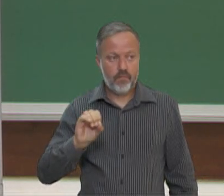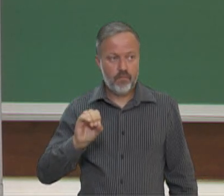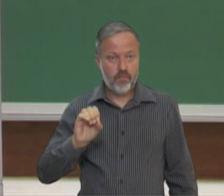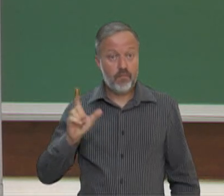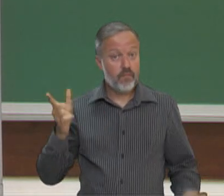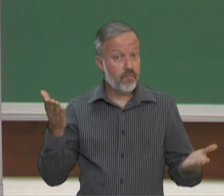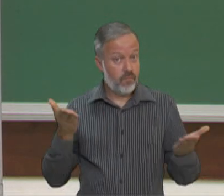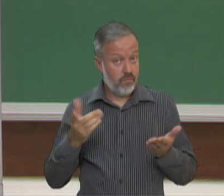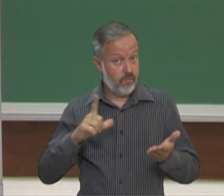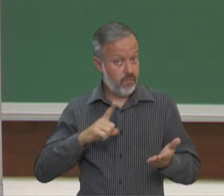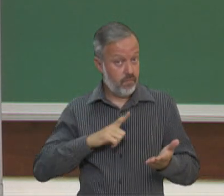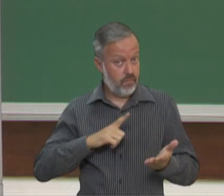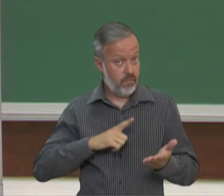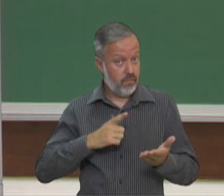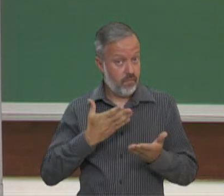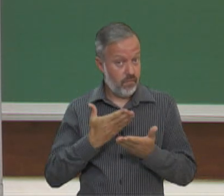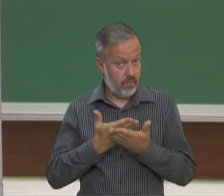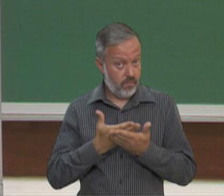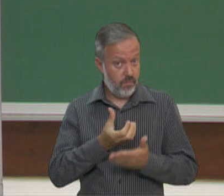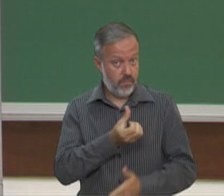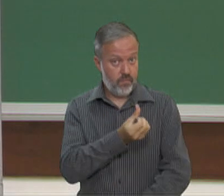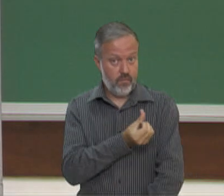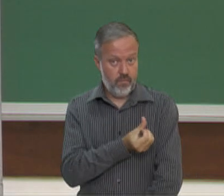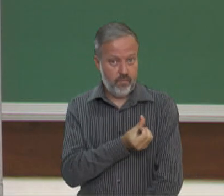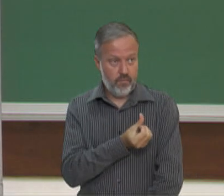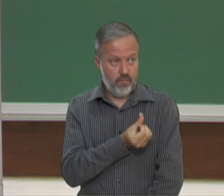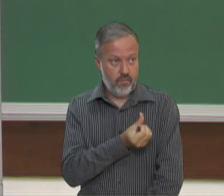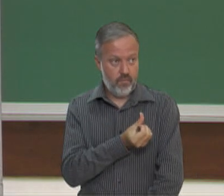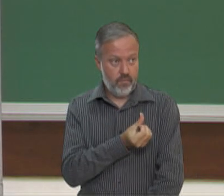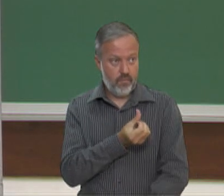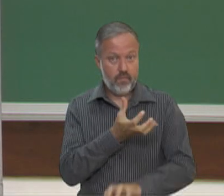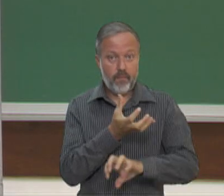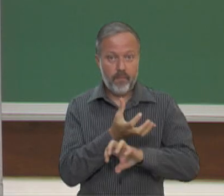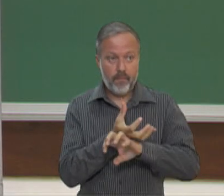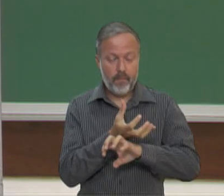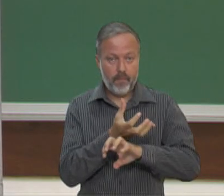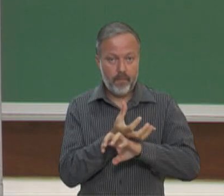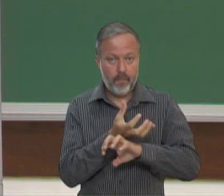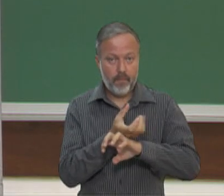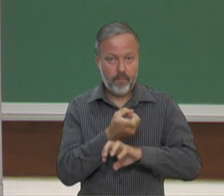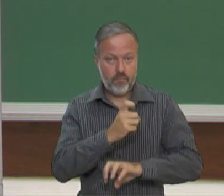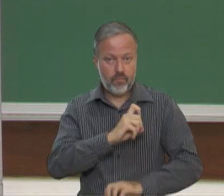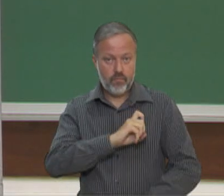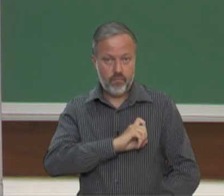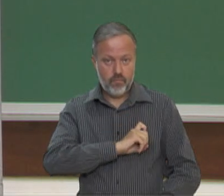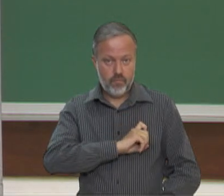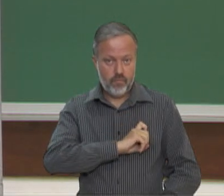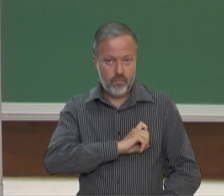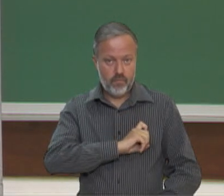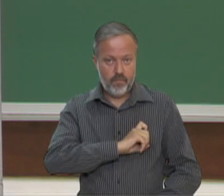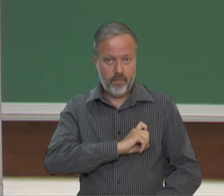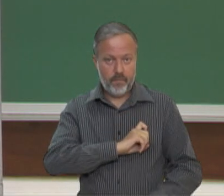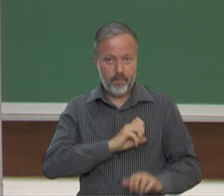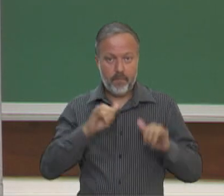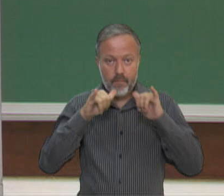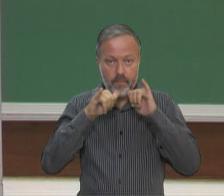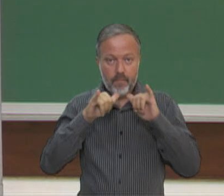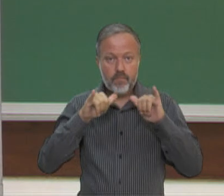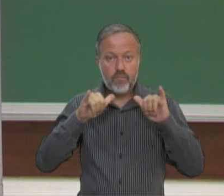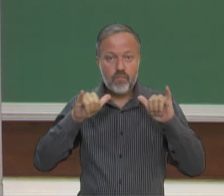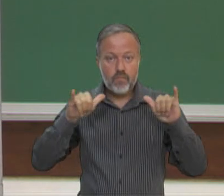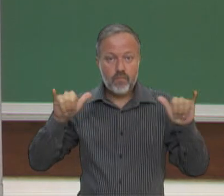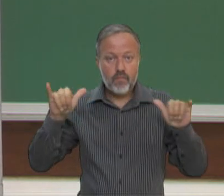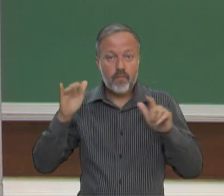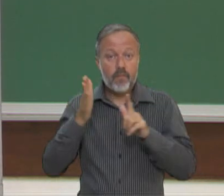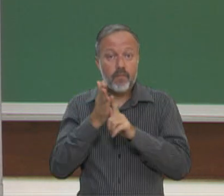vamos hoje ter a aula número 6 de Gênero Notícia. Então, eu